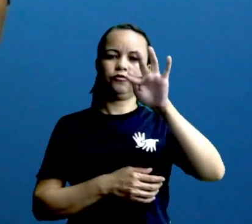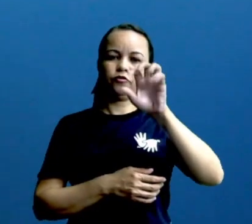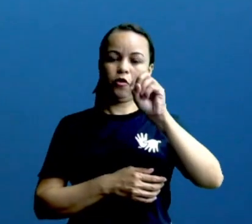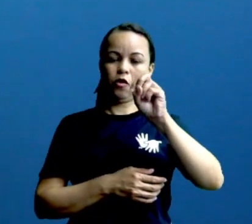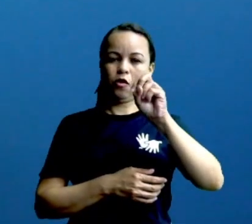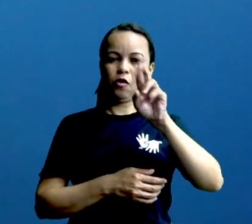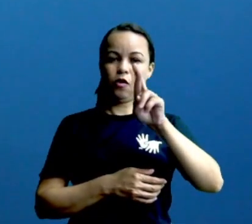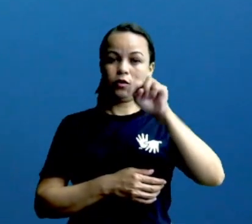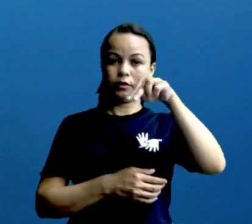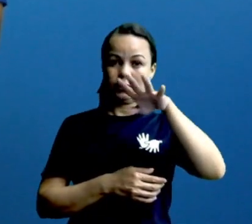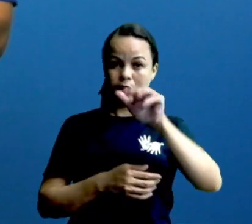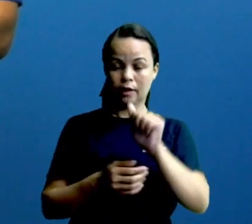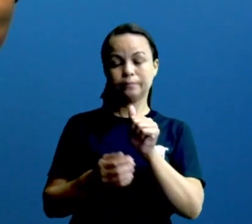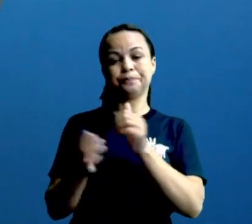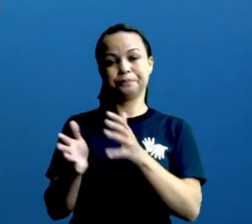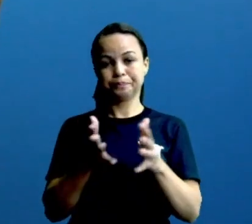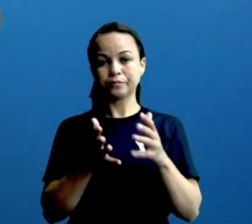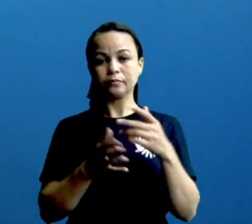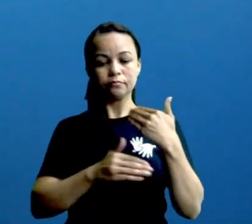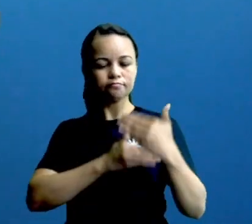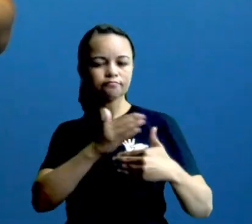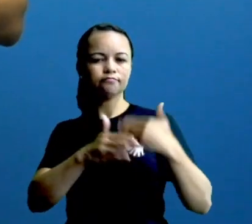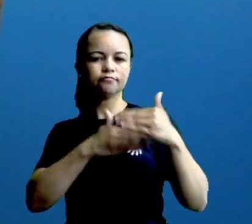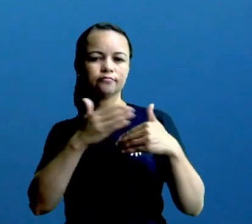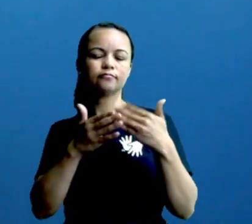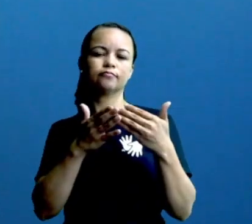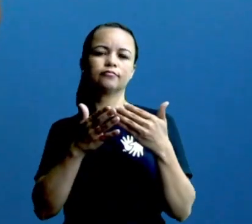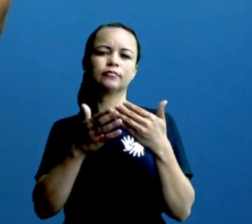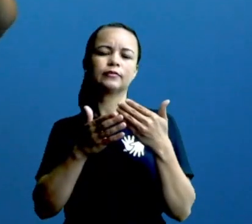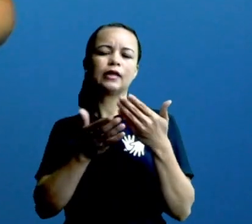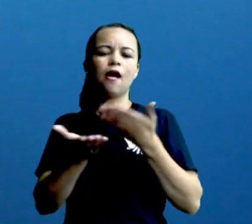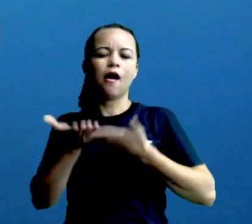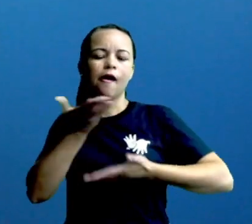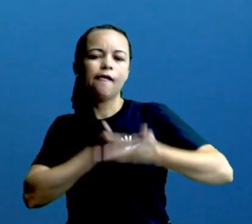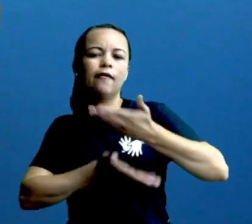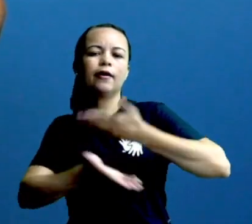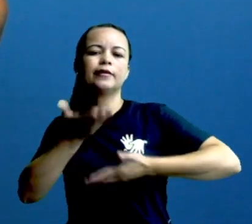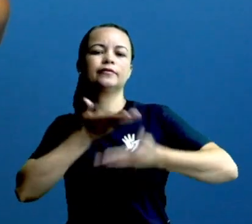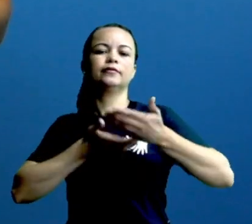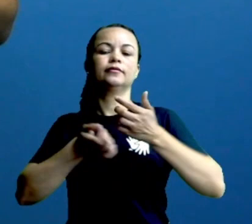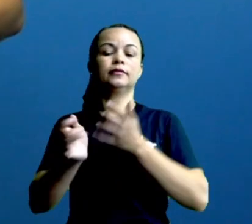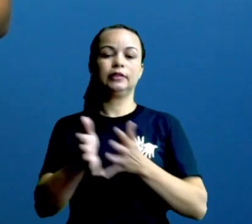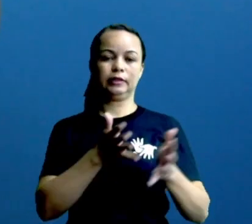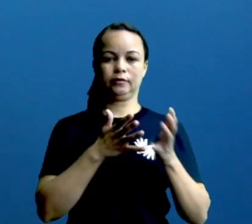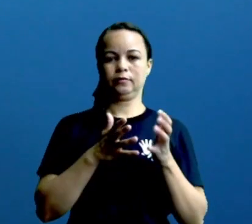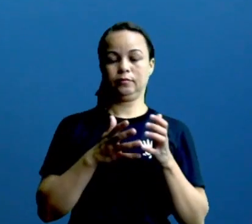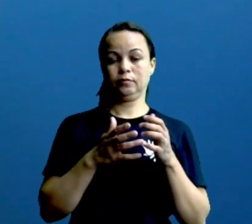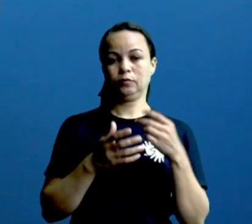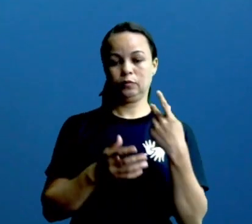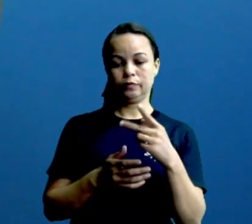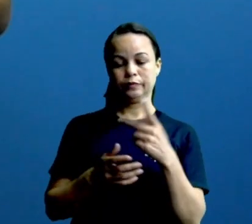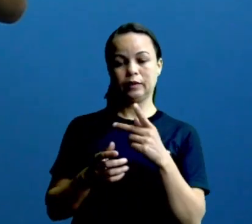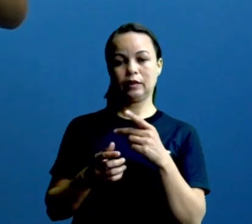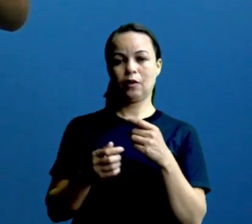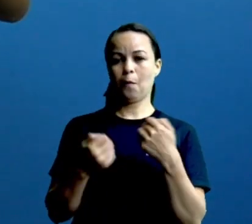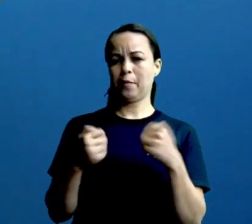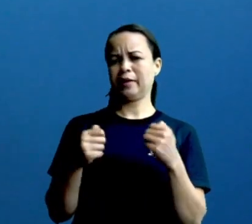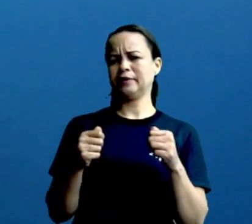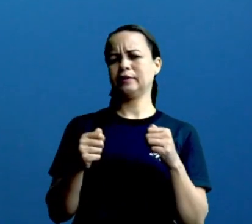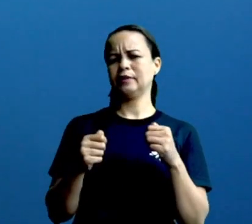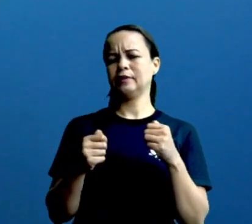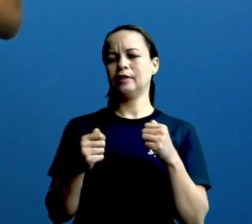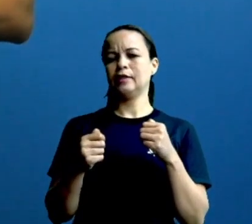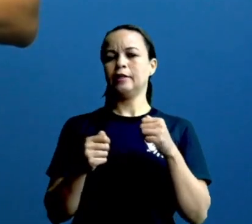estadunidense. E daí ela consegue fazer um processo simbiótico, uma relação mutualística, que faz com que ela não precise mais